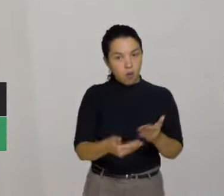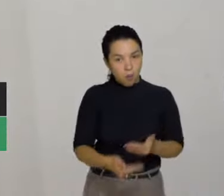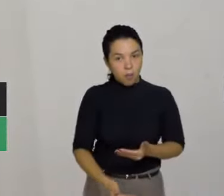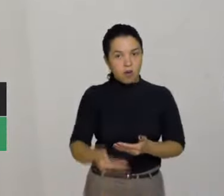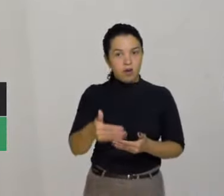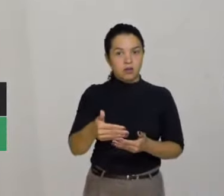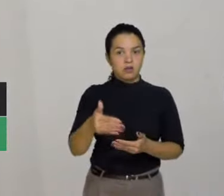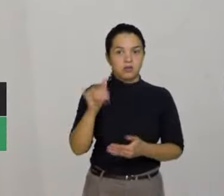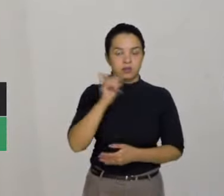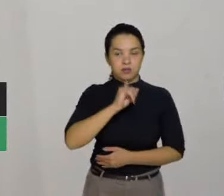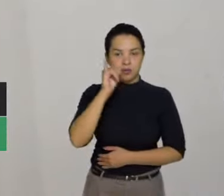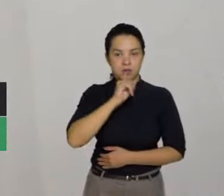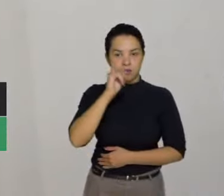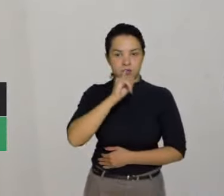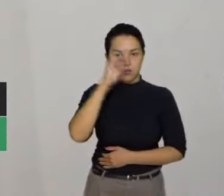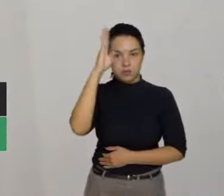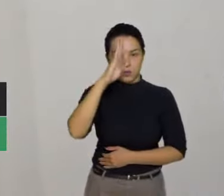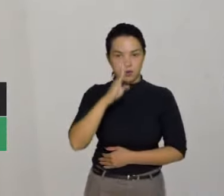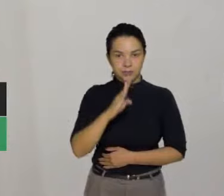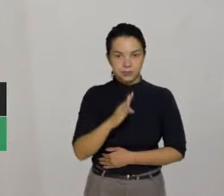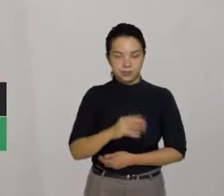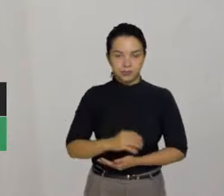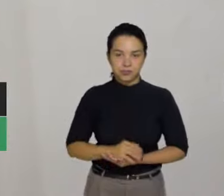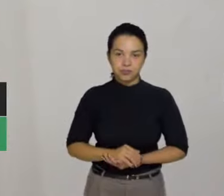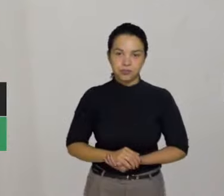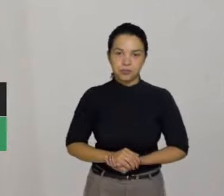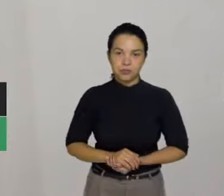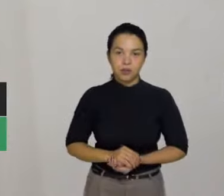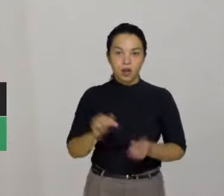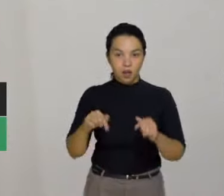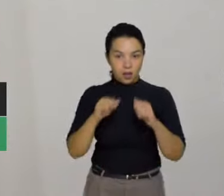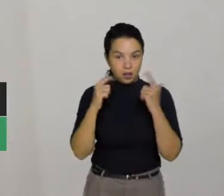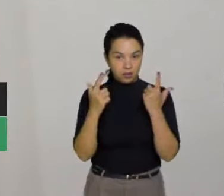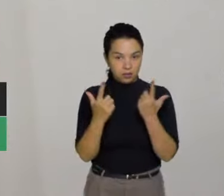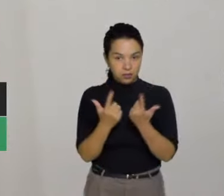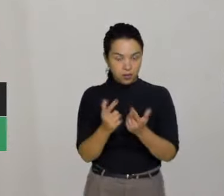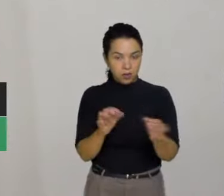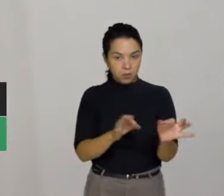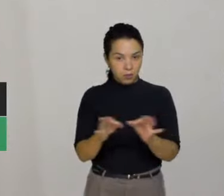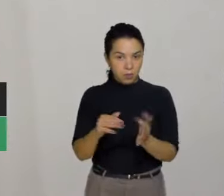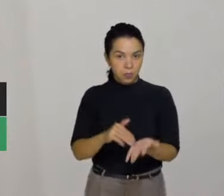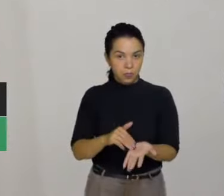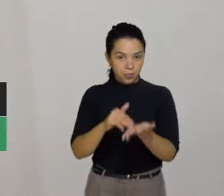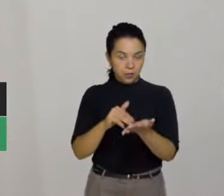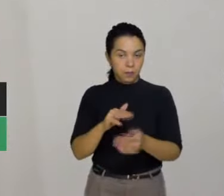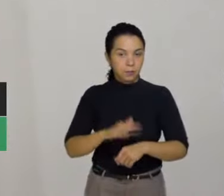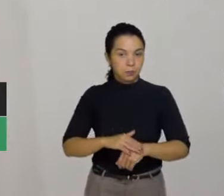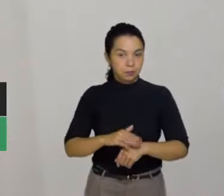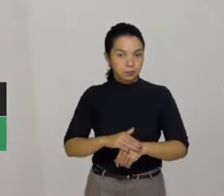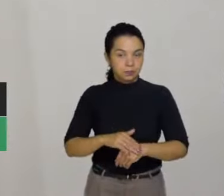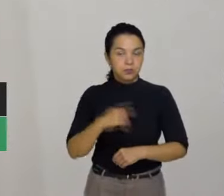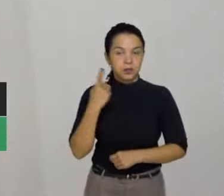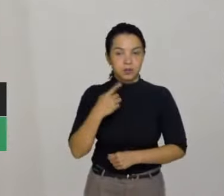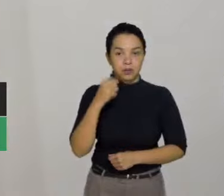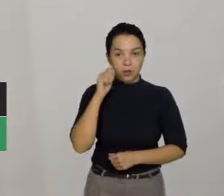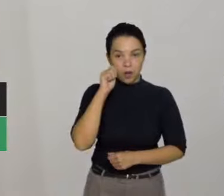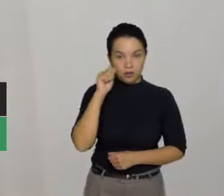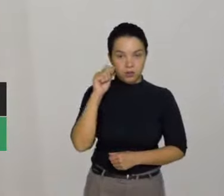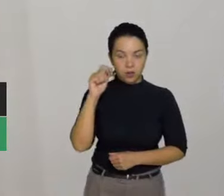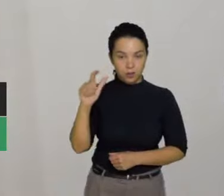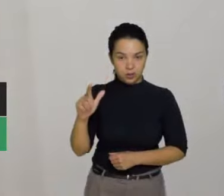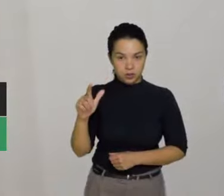Brasil. A Assembleia aqui, através de uma moção proposta pelo então deputado Altair Silva, já